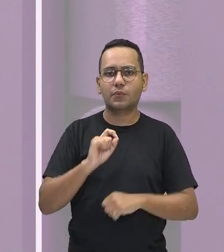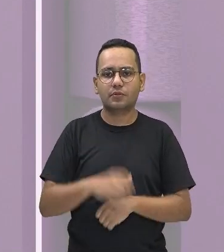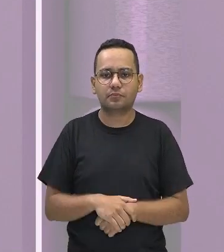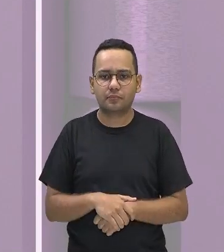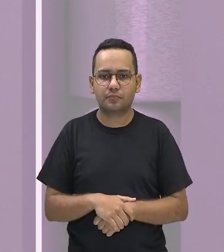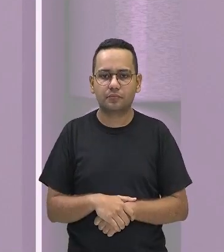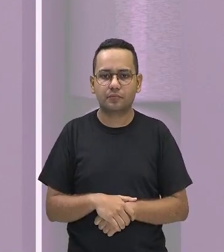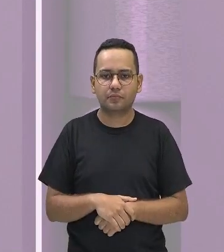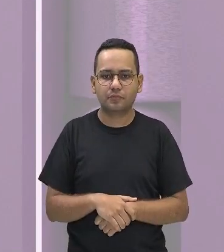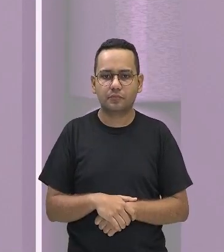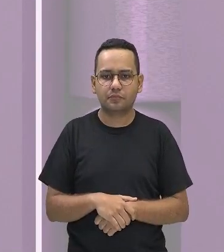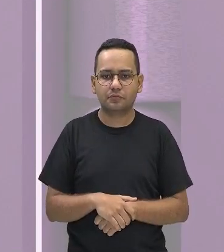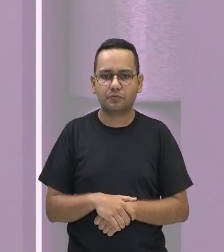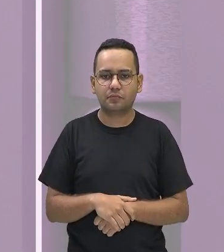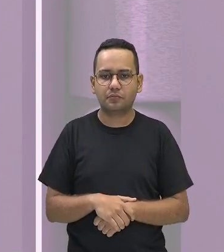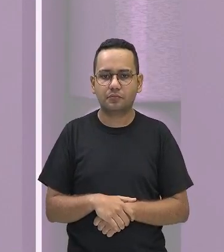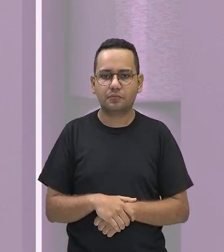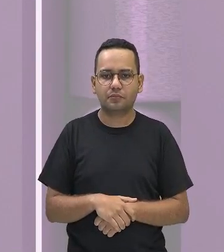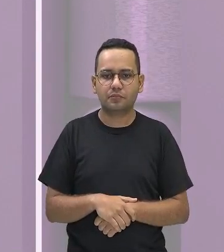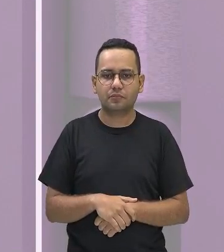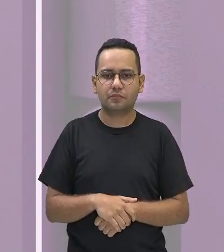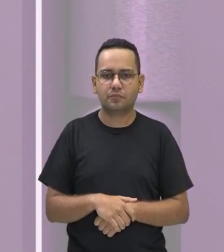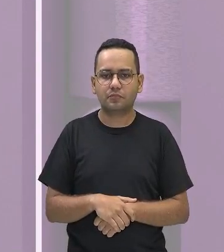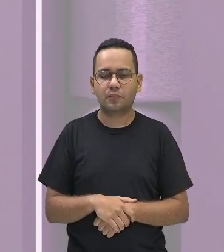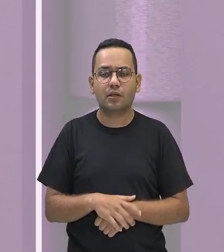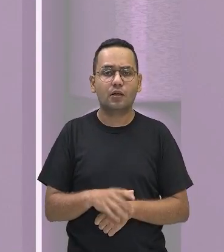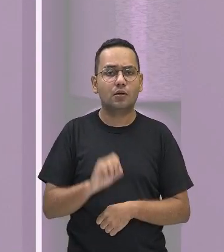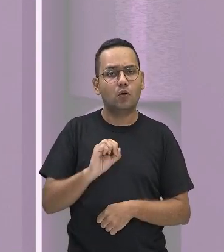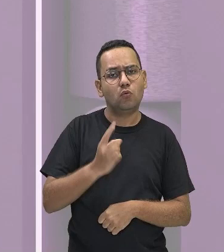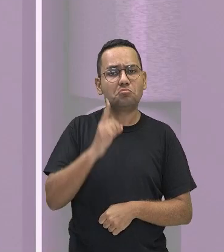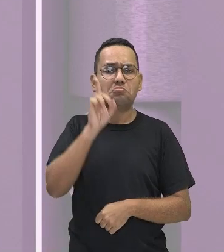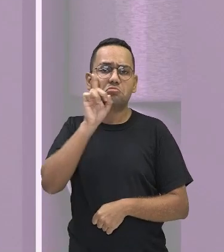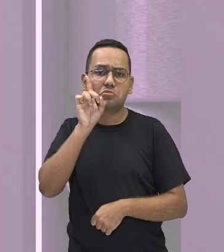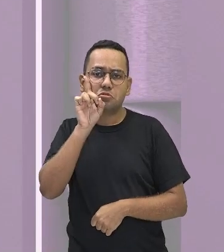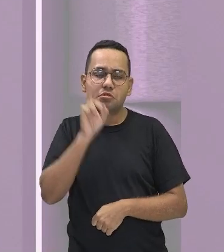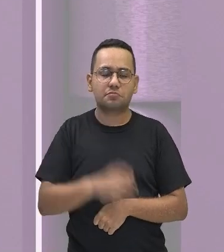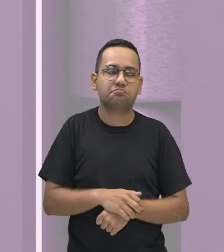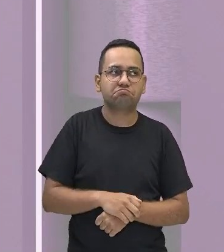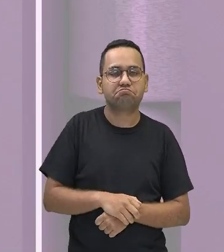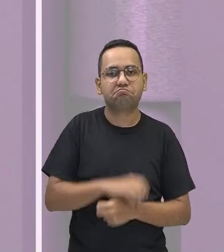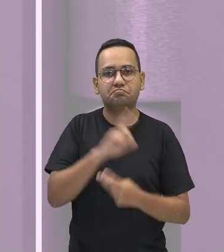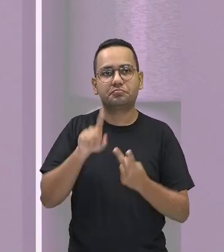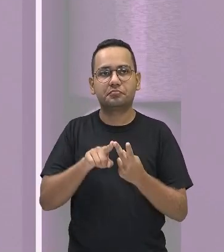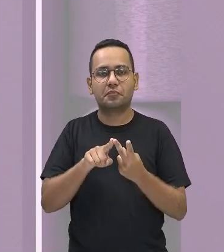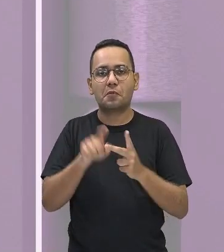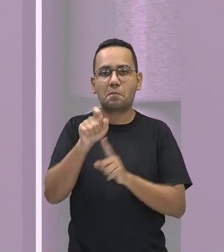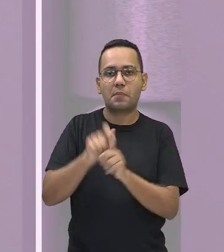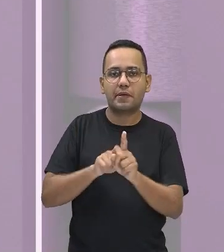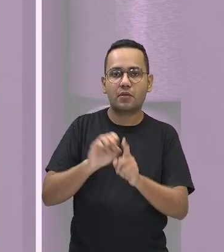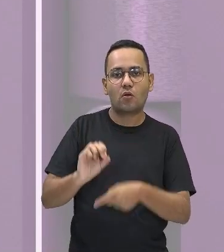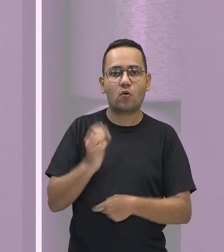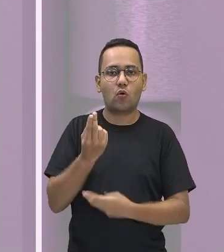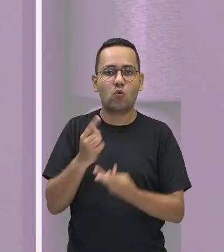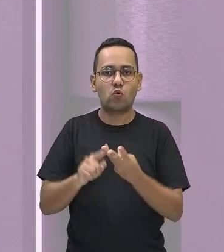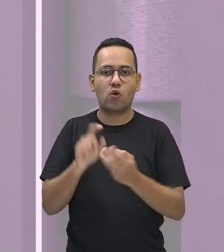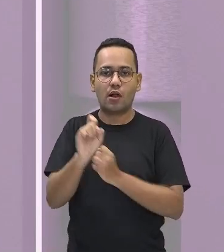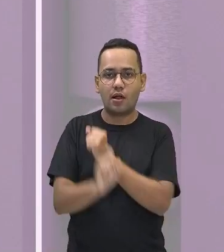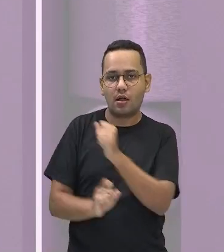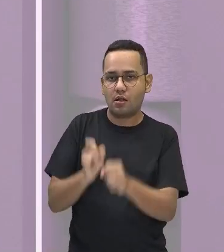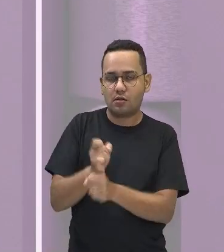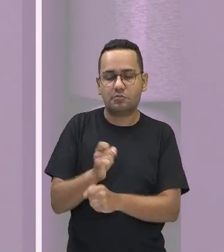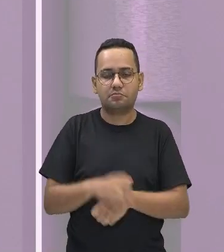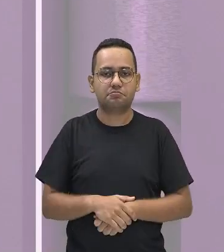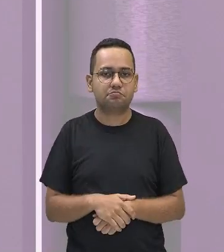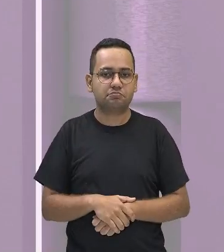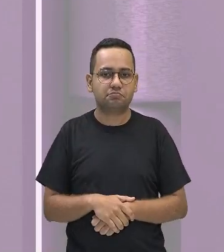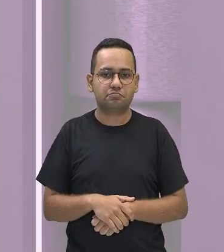aquela convencional. Pode ser ao dia, né? Pode estar em dias, pode estar em meses, pode estar em anos, você